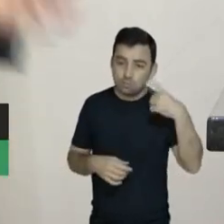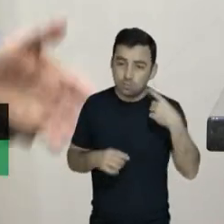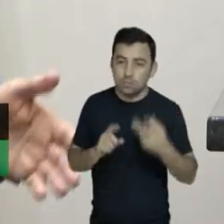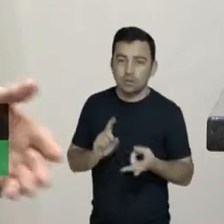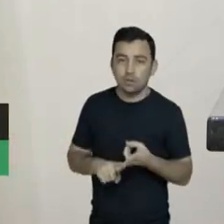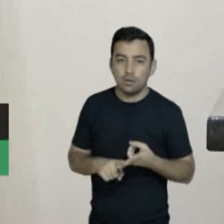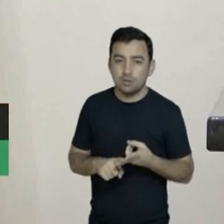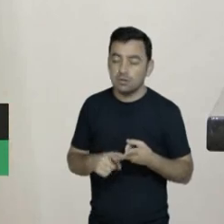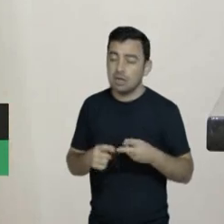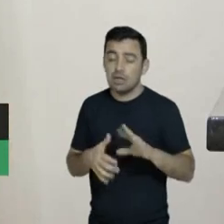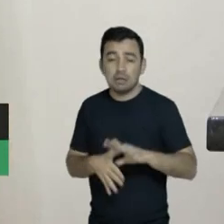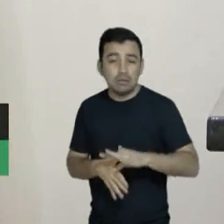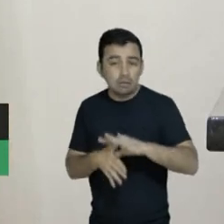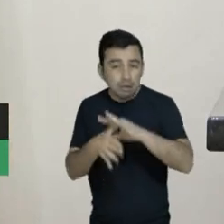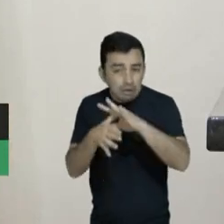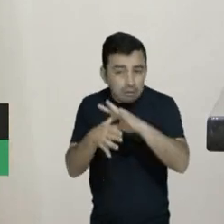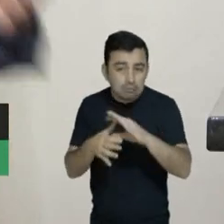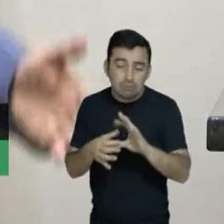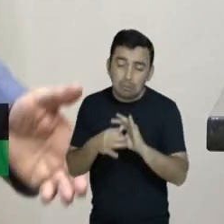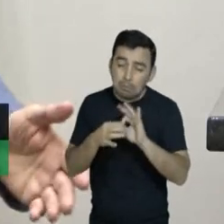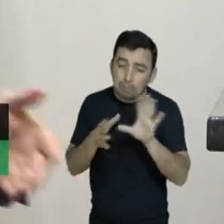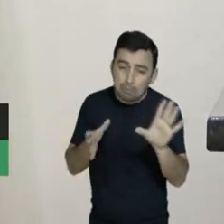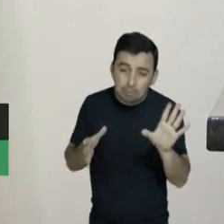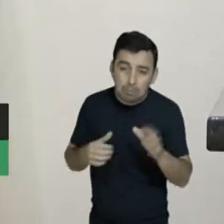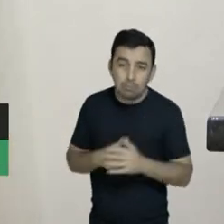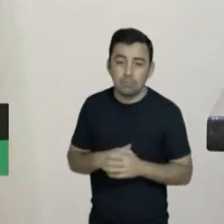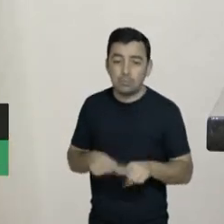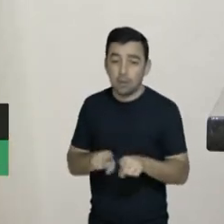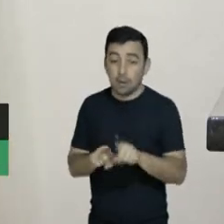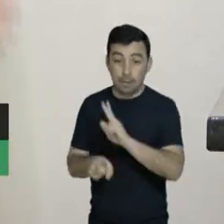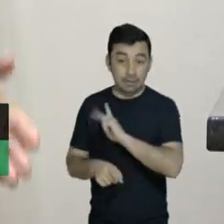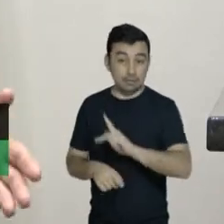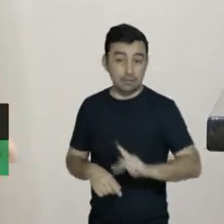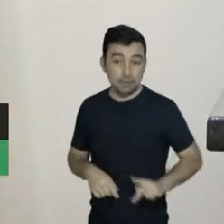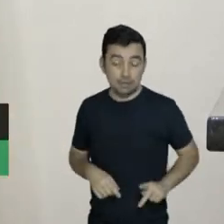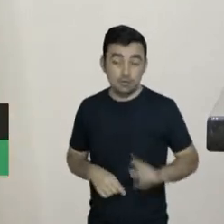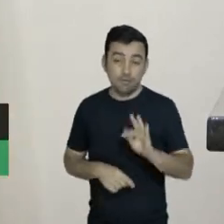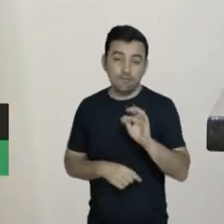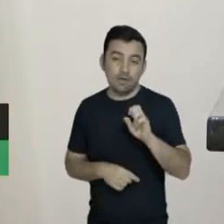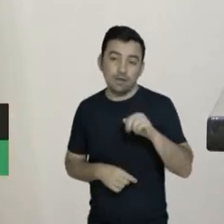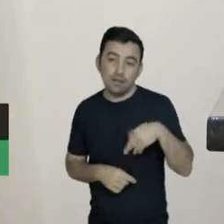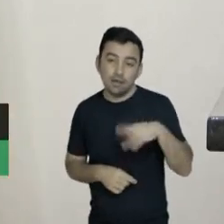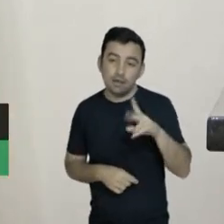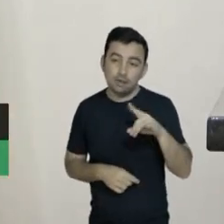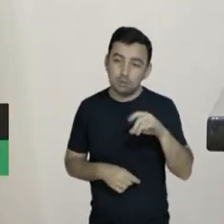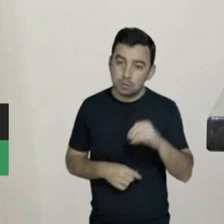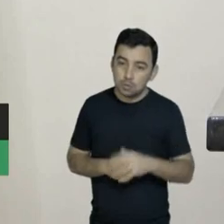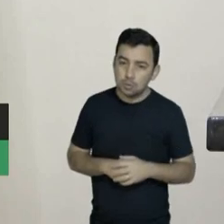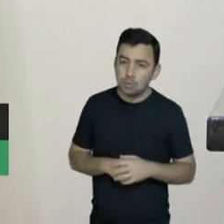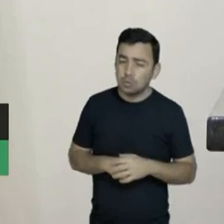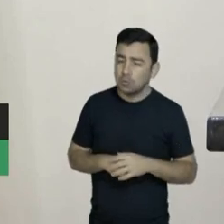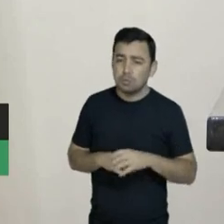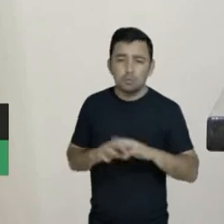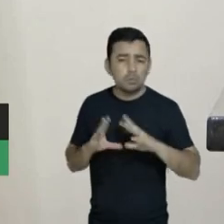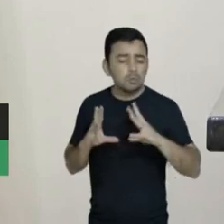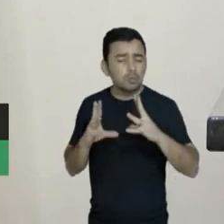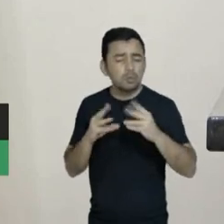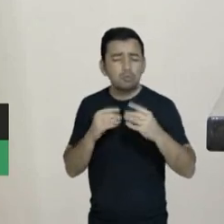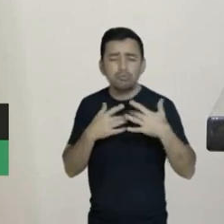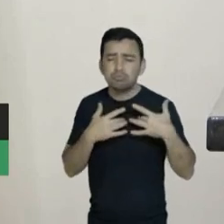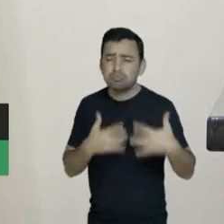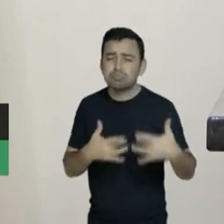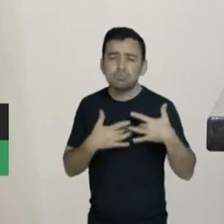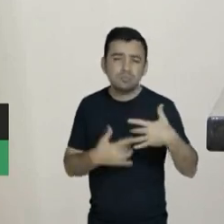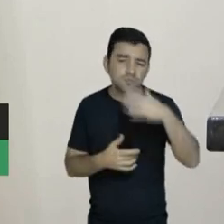as lideranças, Sérgio Narraes, o presidente Fernando, a Sandra, à disposição gratuitamente